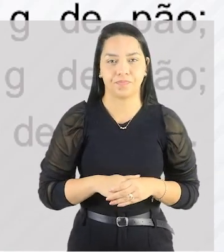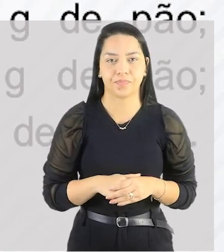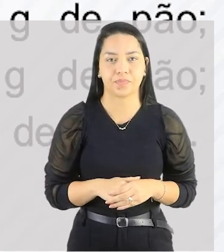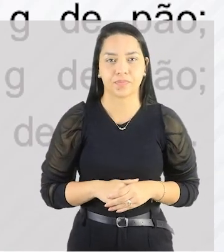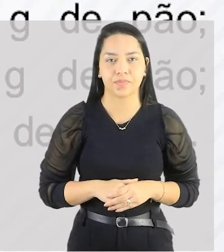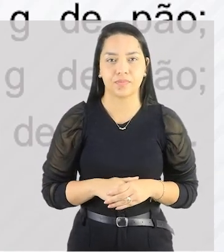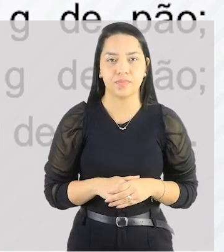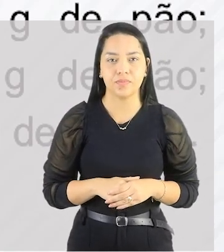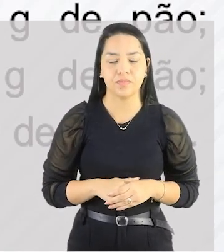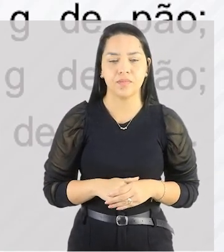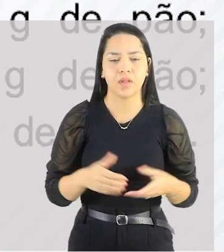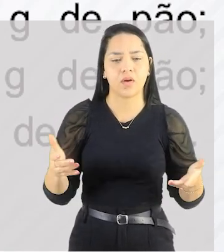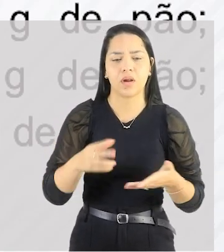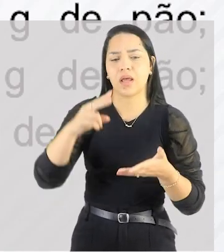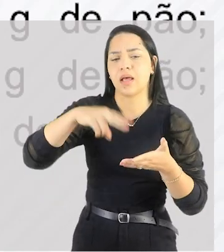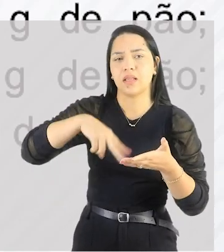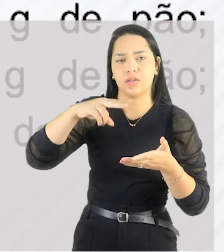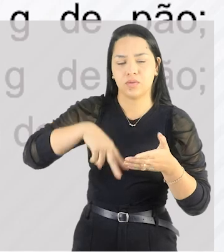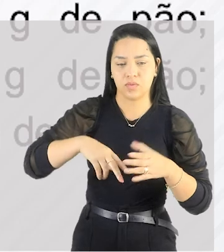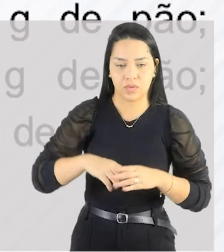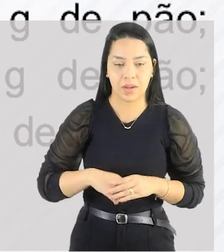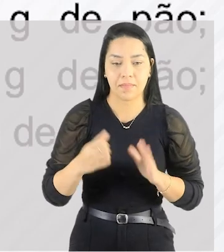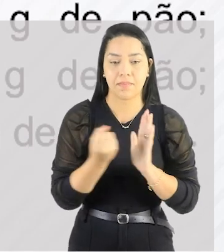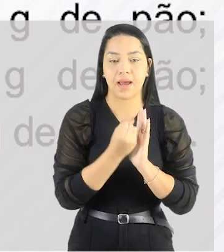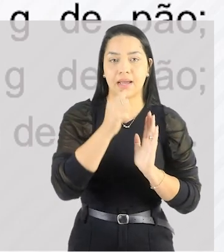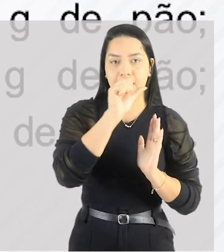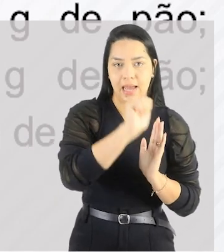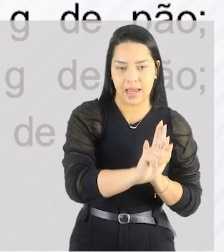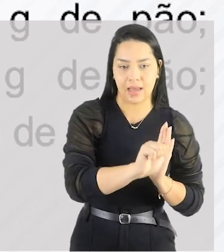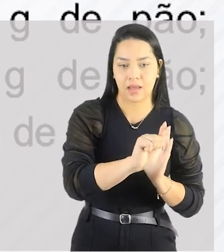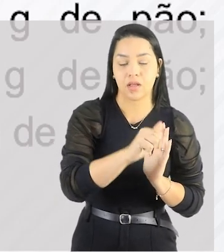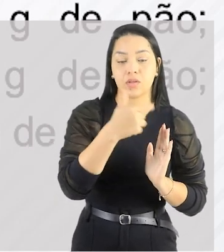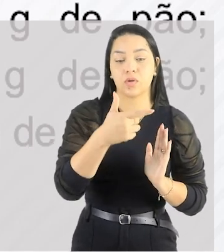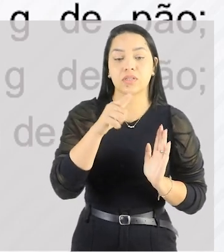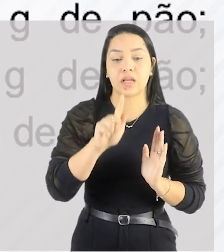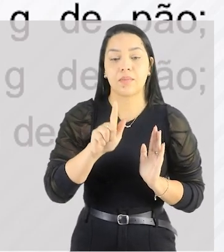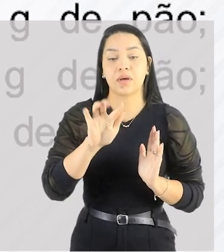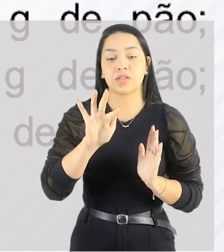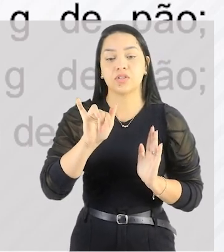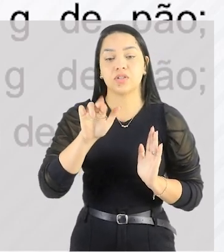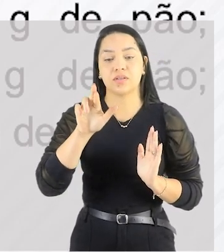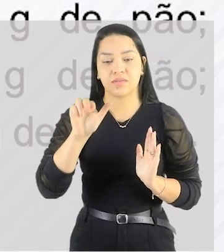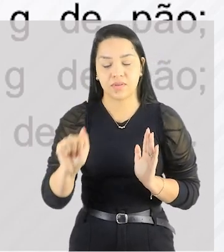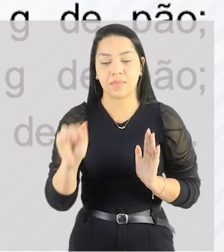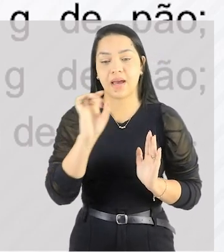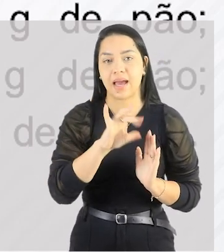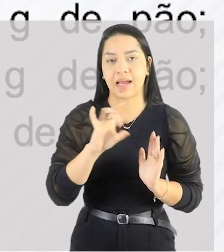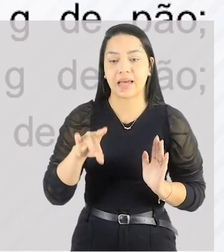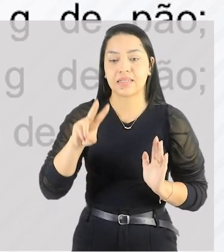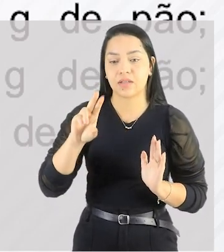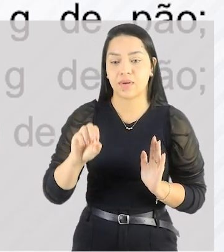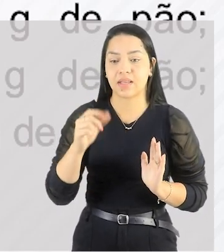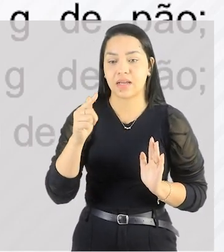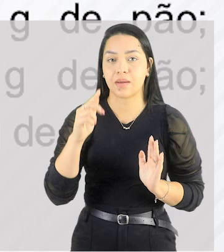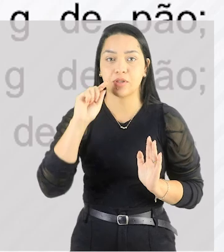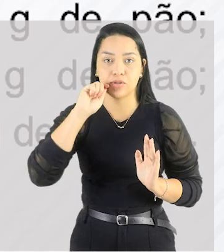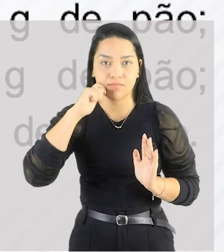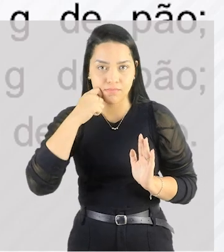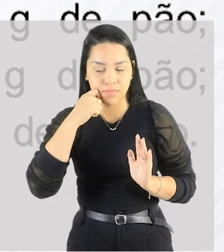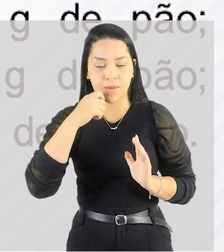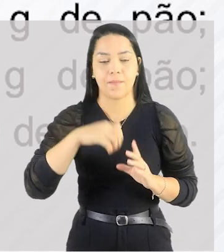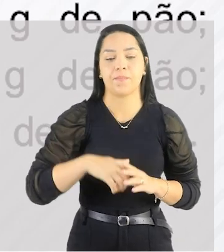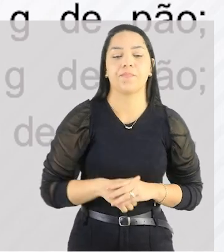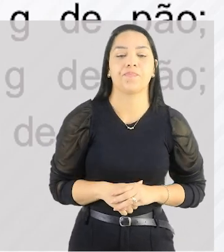pão. Vamos à leitura? Marca A, 2 gramas de fibra a cada 50 gramas